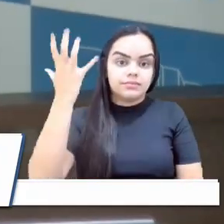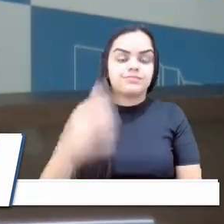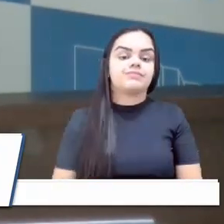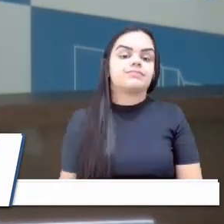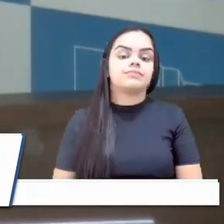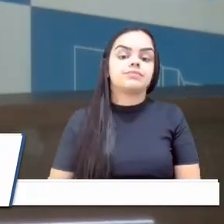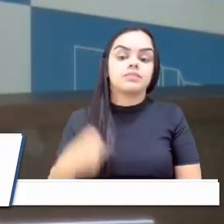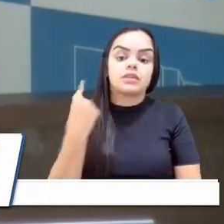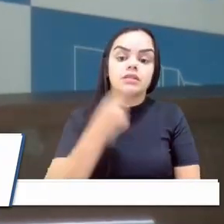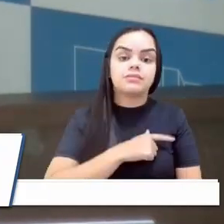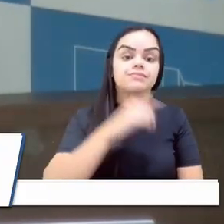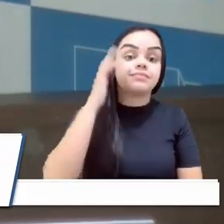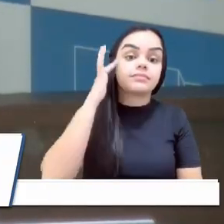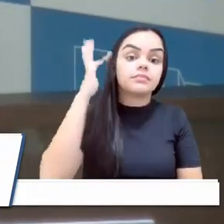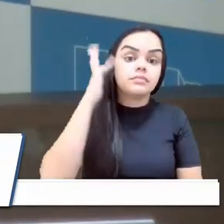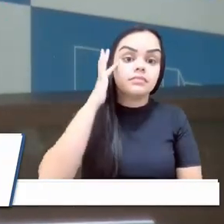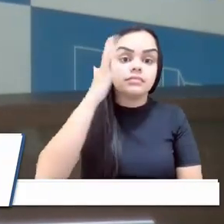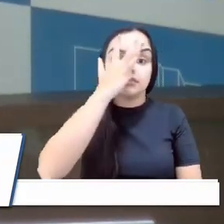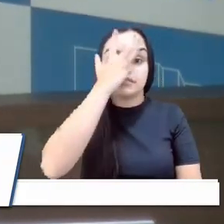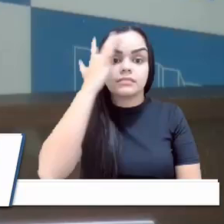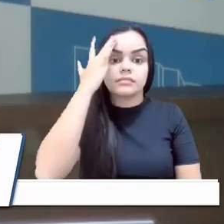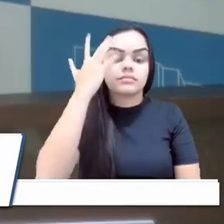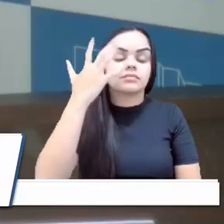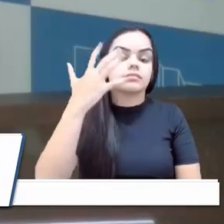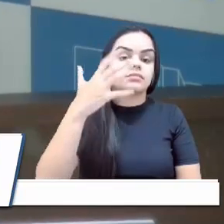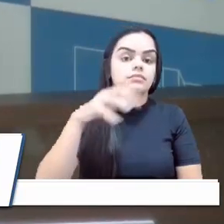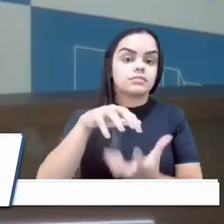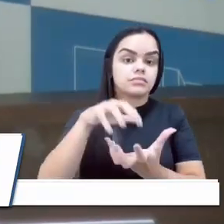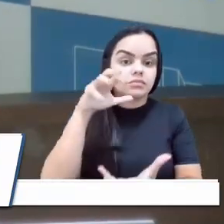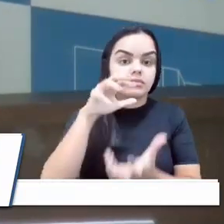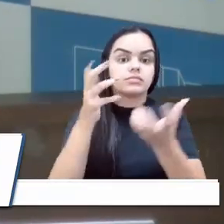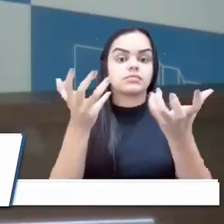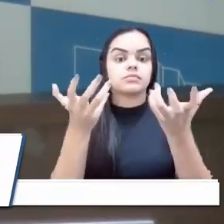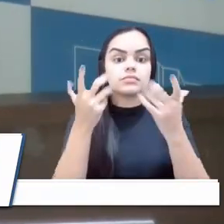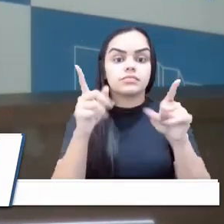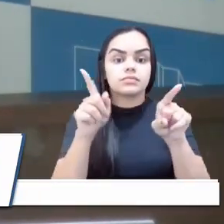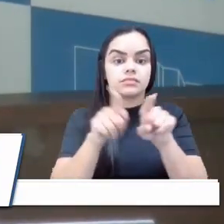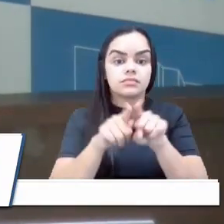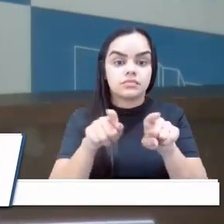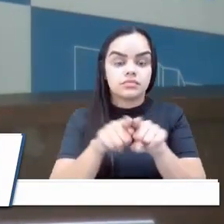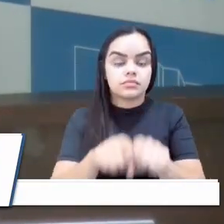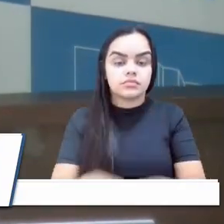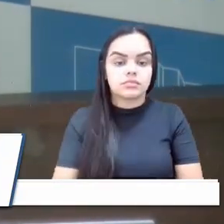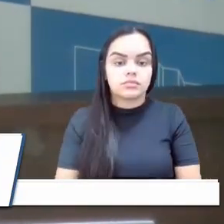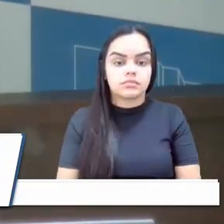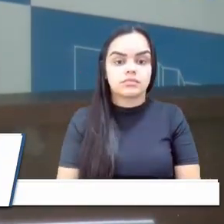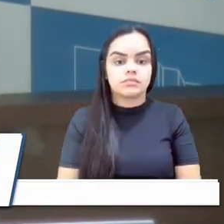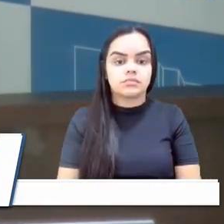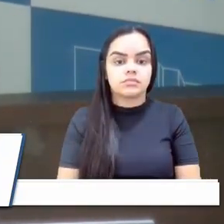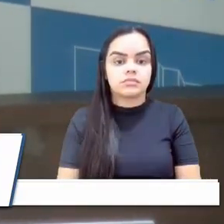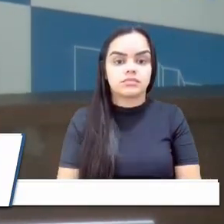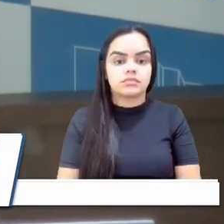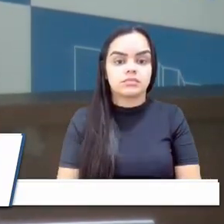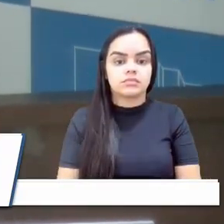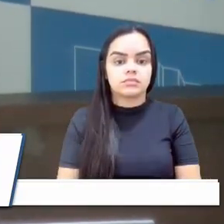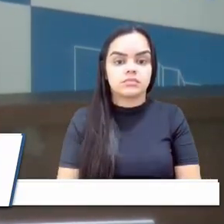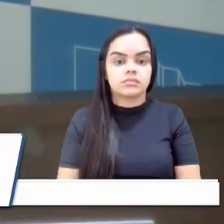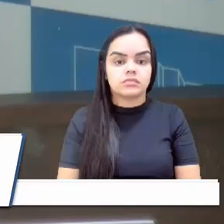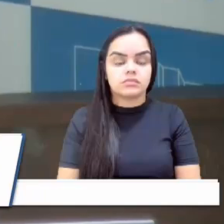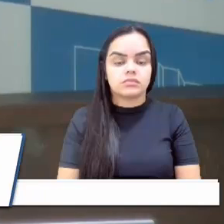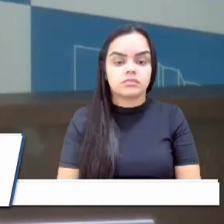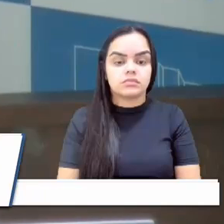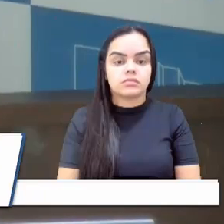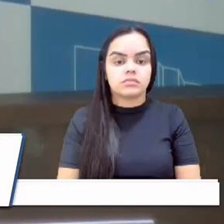imagina essas pessoas de idade, e eu quero aqui até... Uma parte, excelência. Só finalizando esse raciocínio, eu gostaria